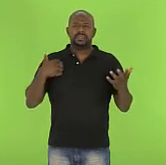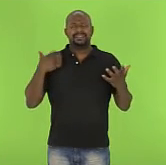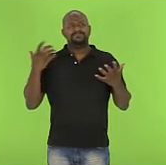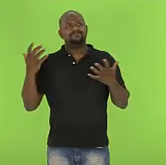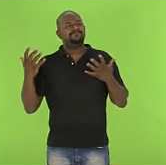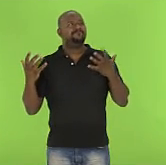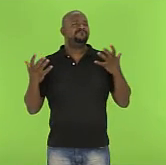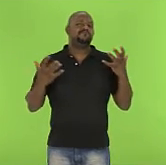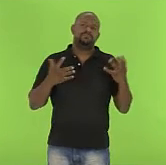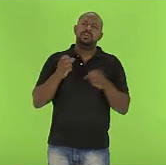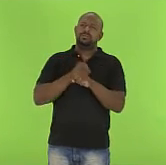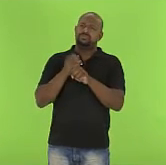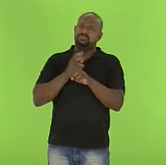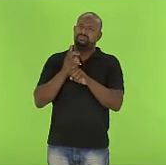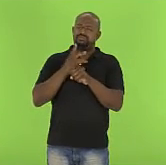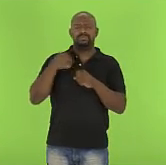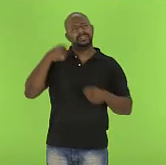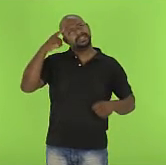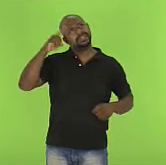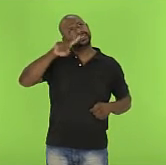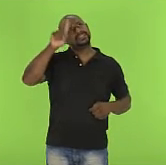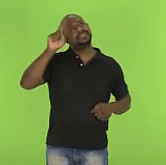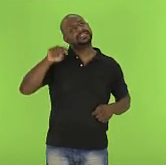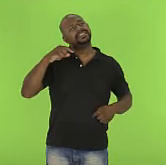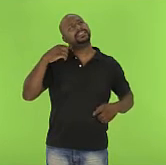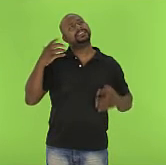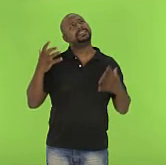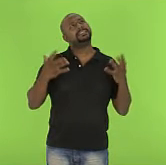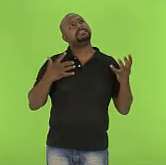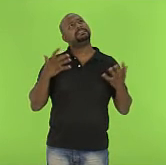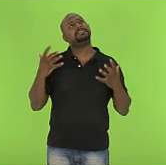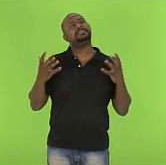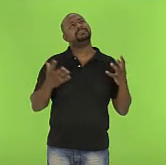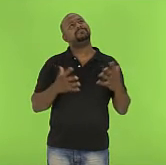E aí eu fiquei me perguntando durante muitos anos, né?